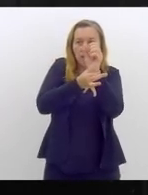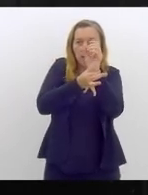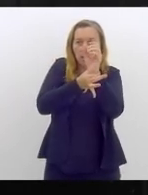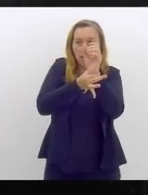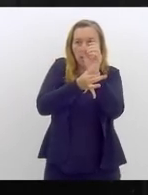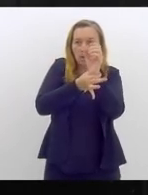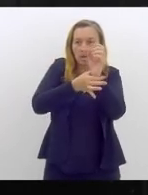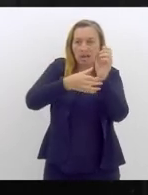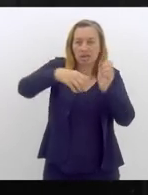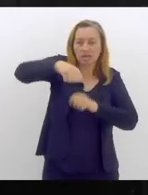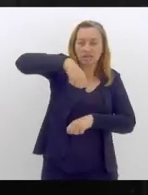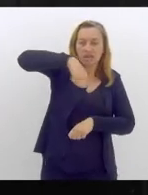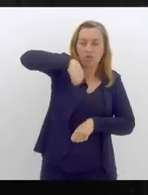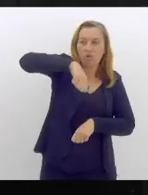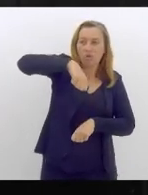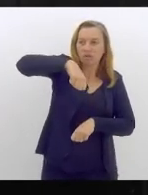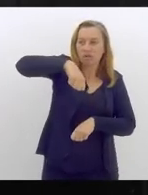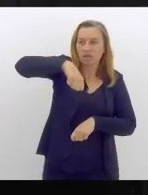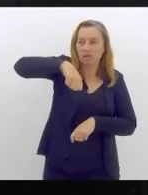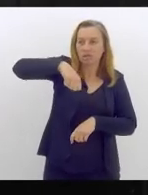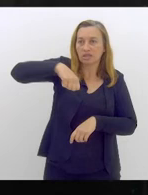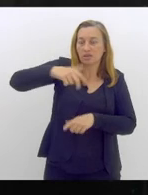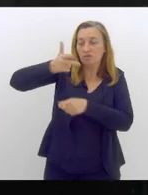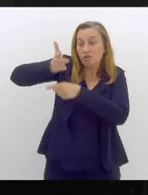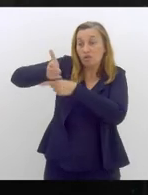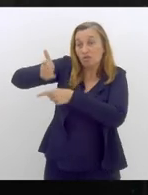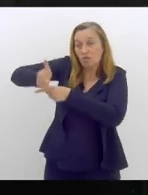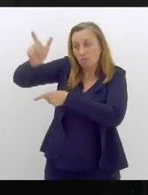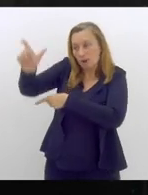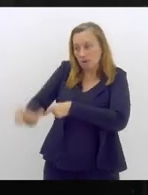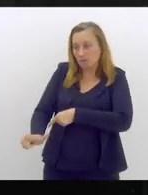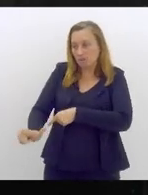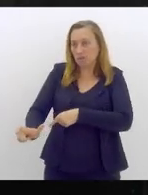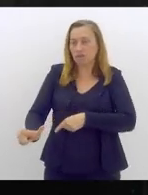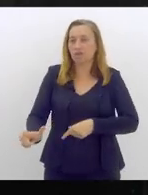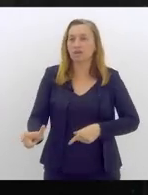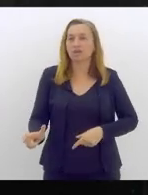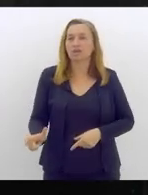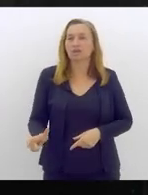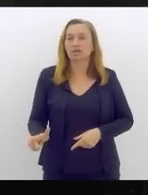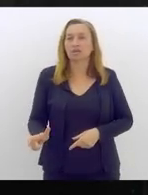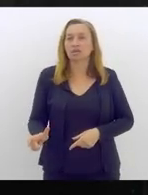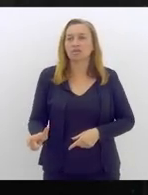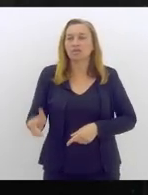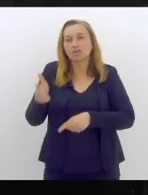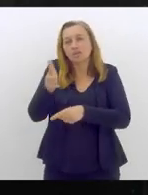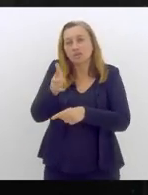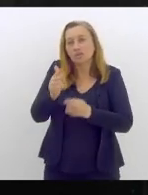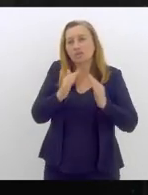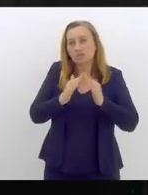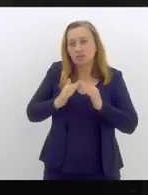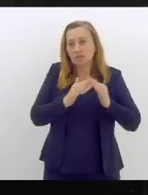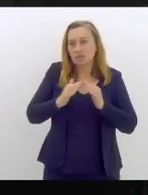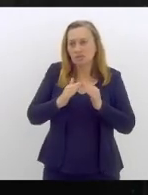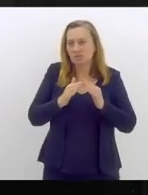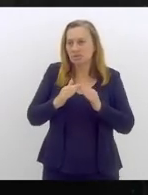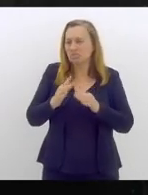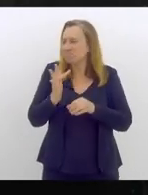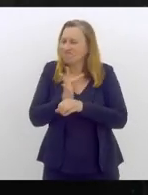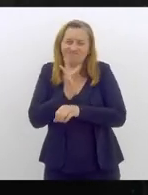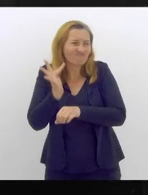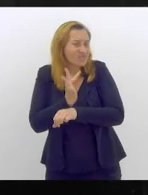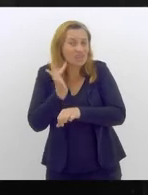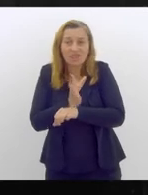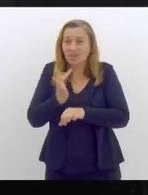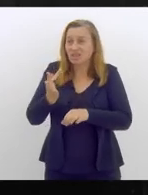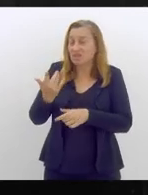agressivamente a criança ele foi filmado é por este vizinho que já não aguentava por essa vizinha